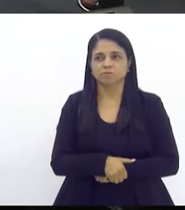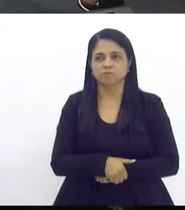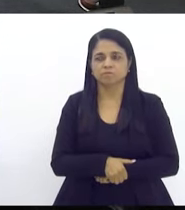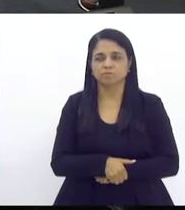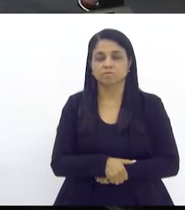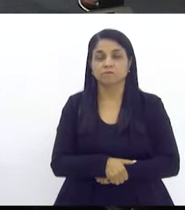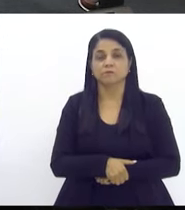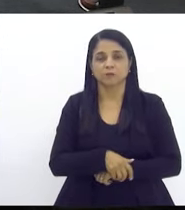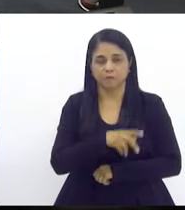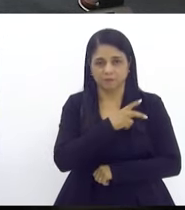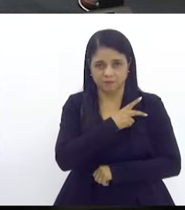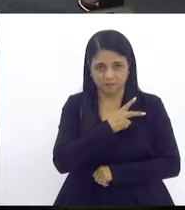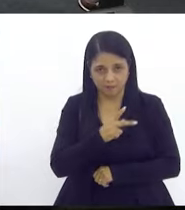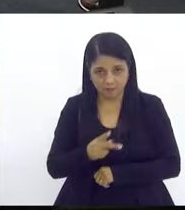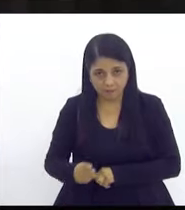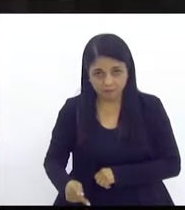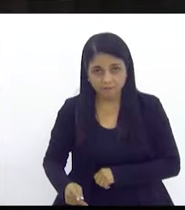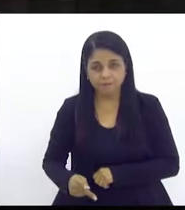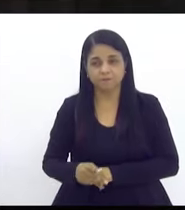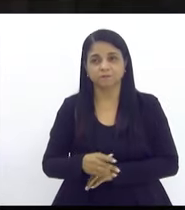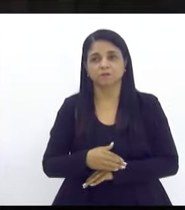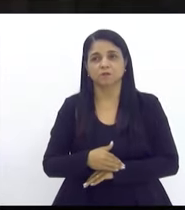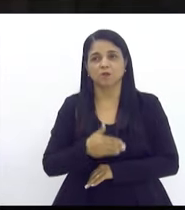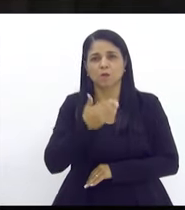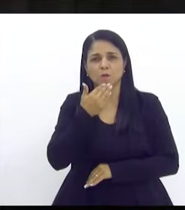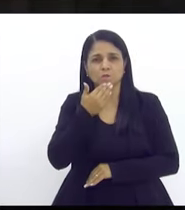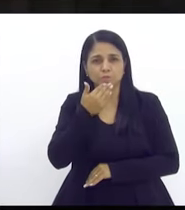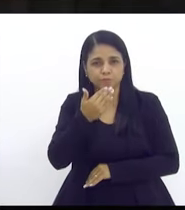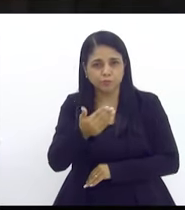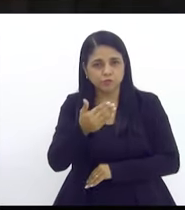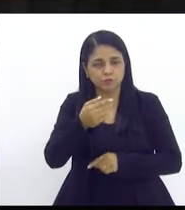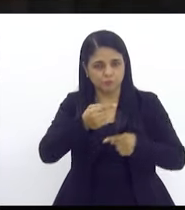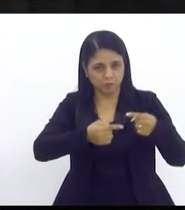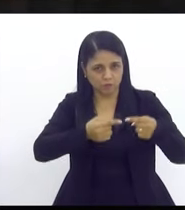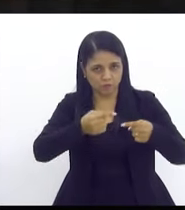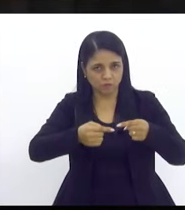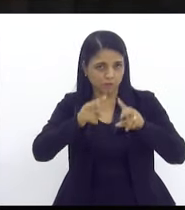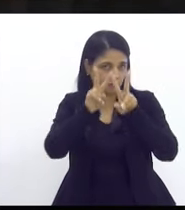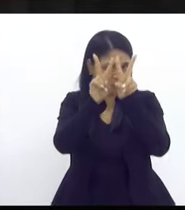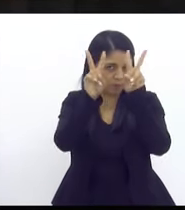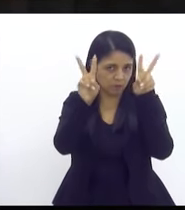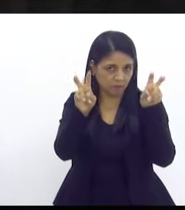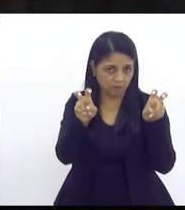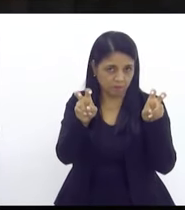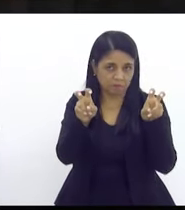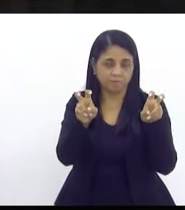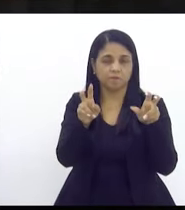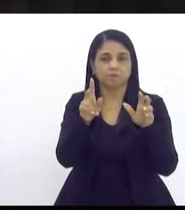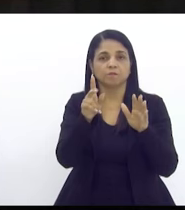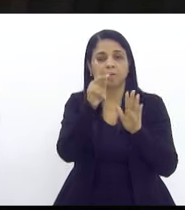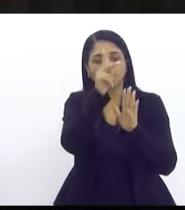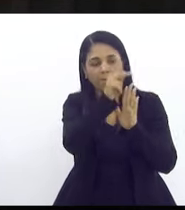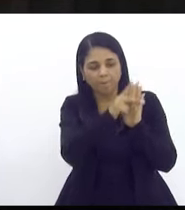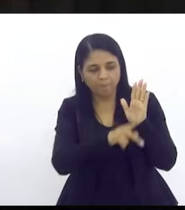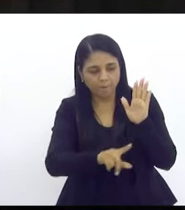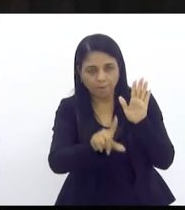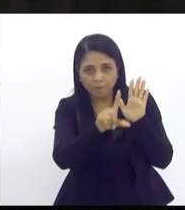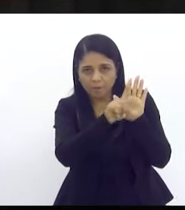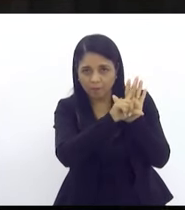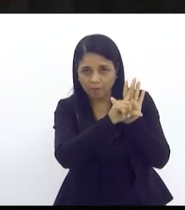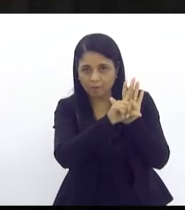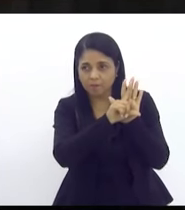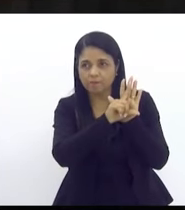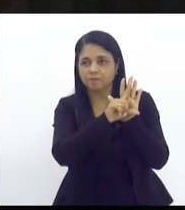Senhora presidente, pedi para discutir a matéria. O projeto de lei